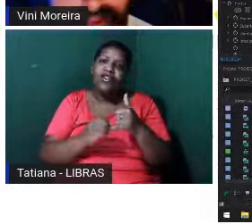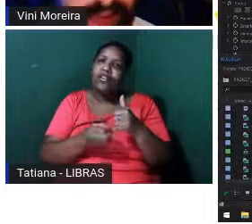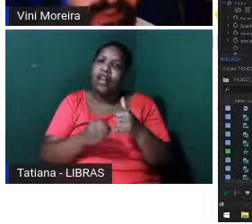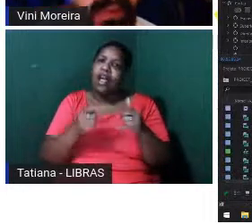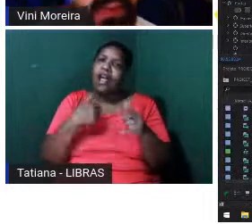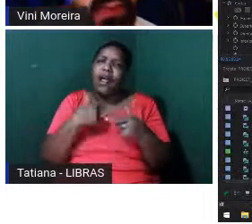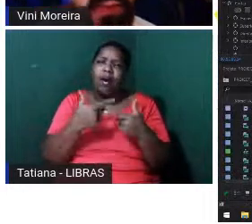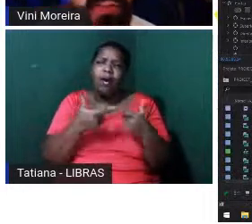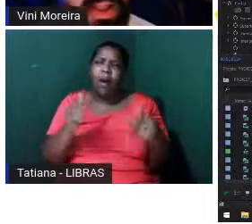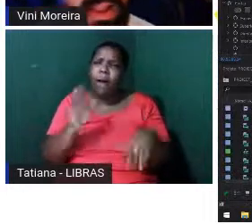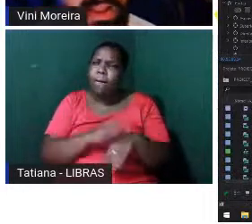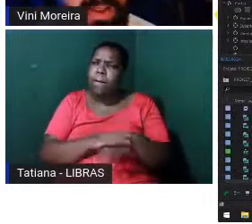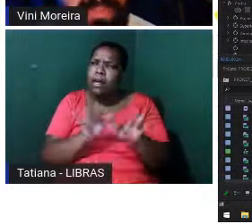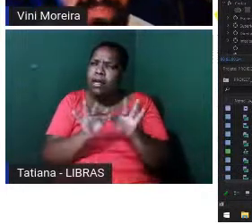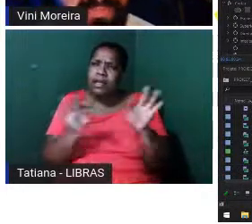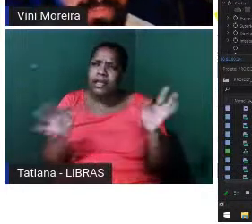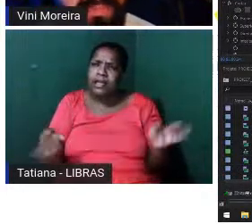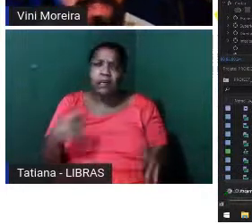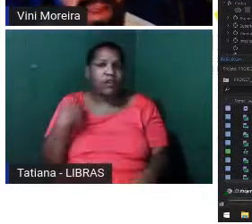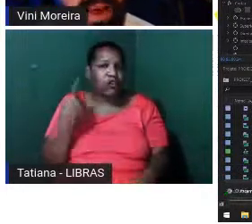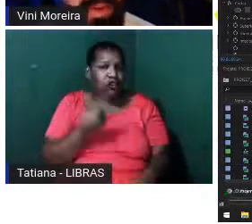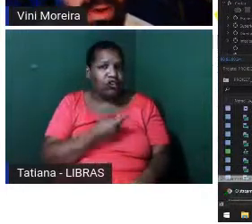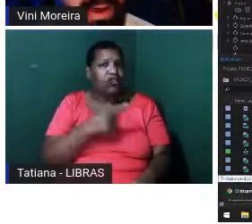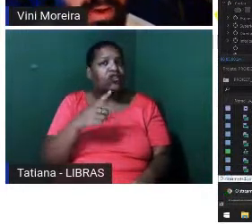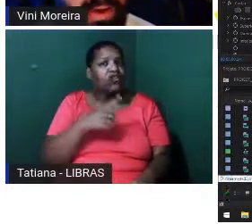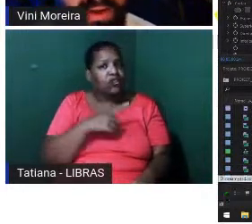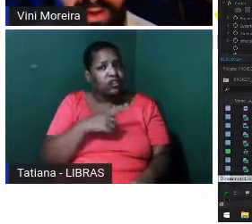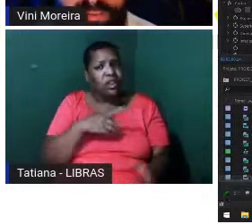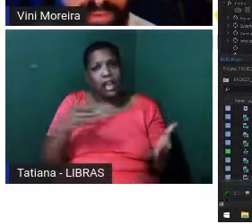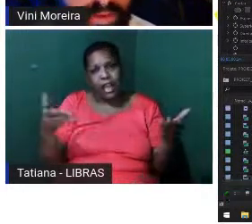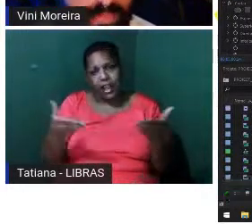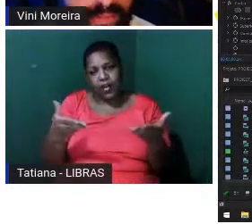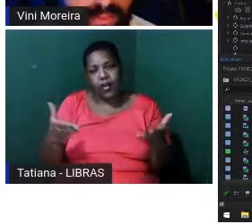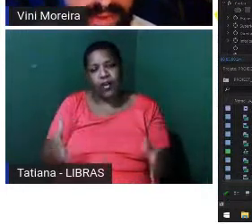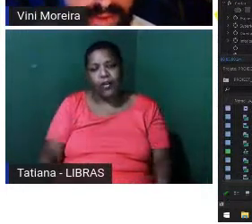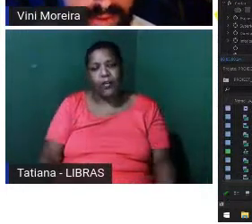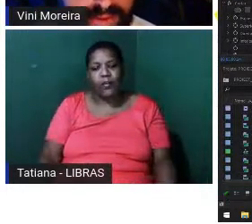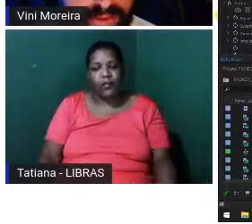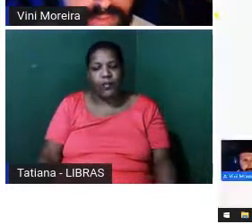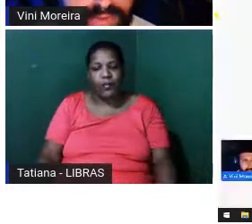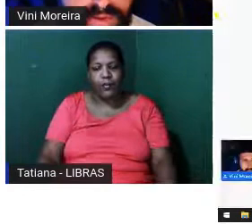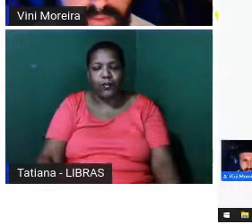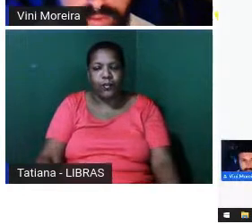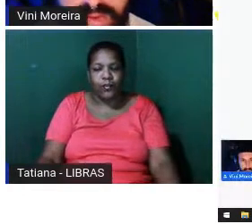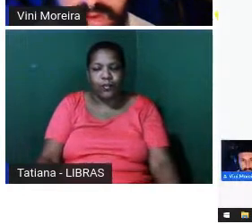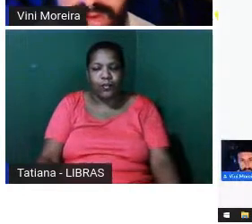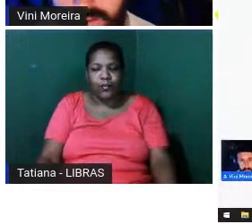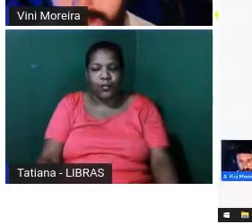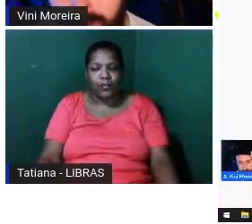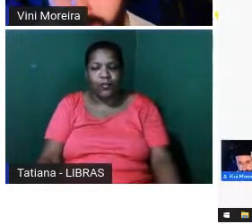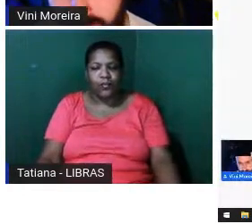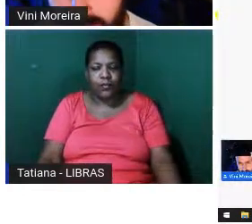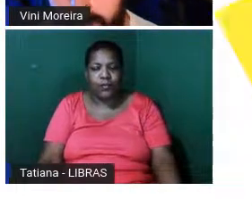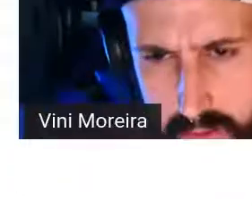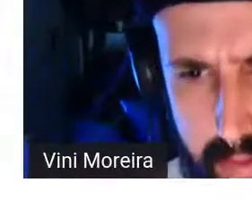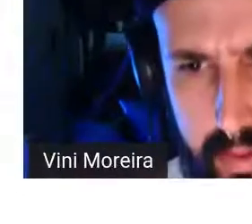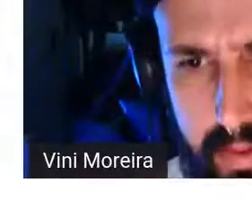coisa mais simples que a gente vai tá tendo agora eu vou voltar para mim apresentação rapidinho